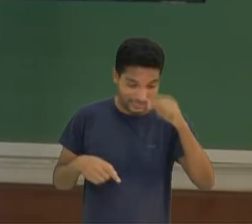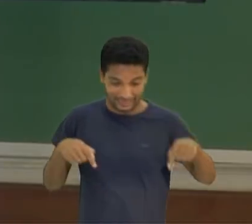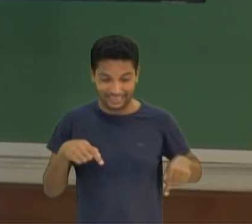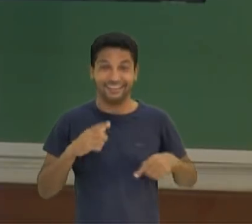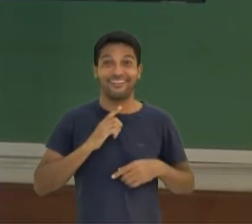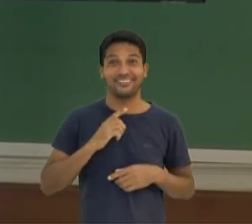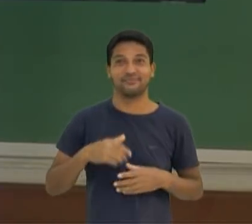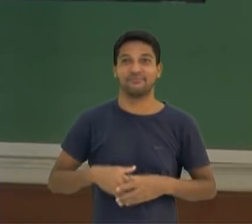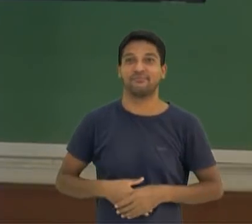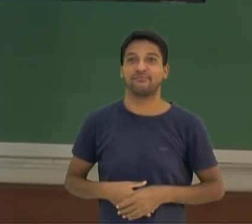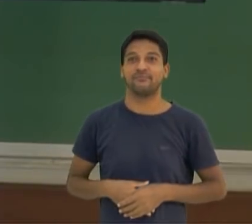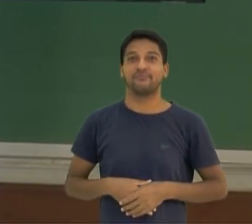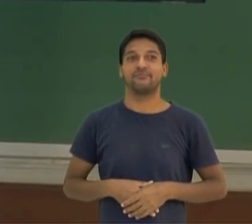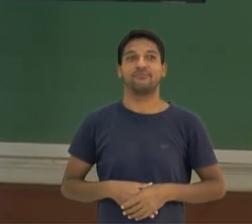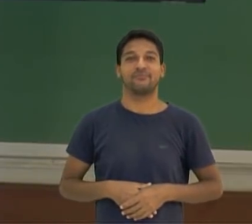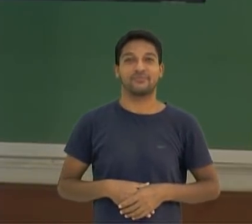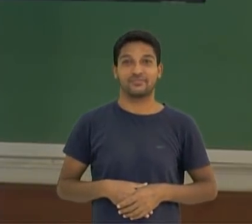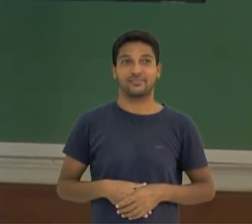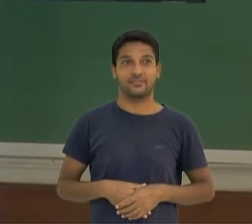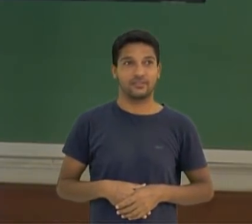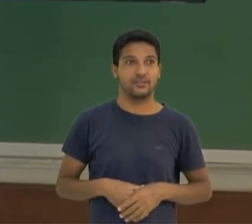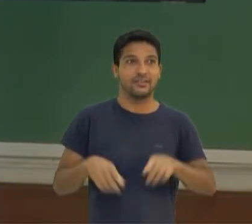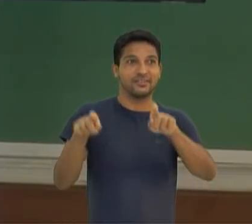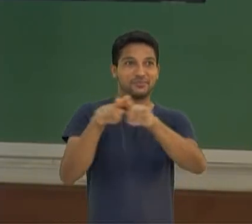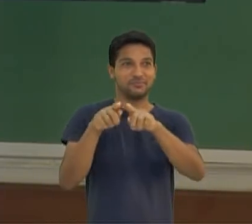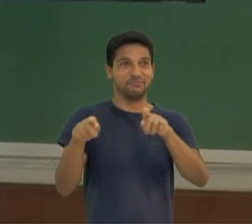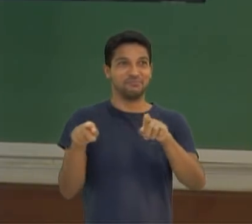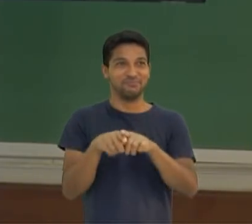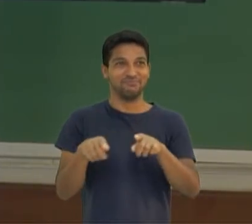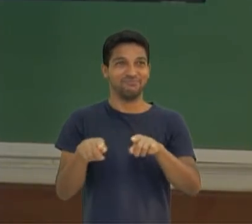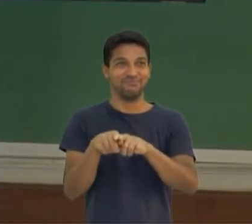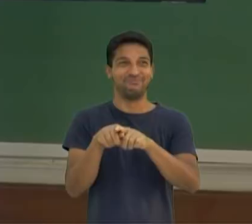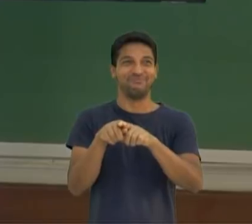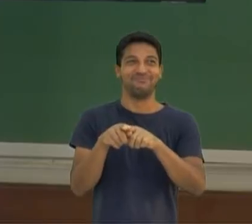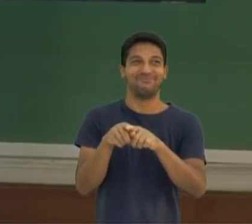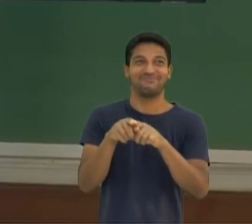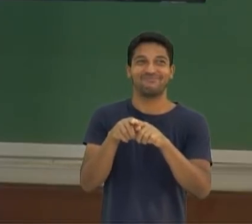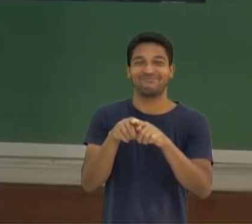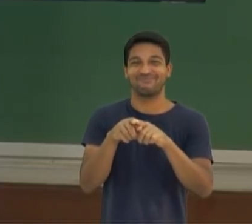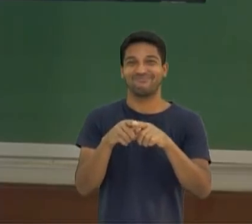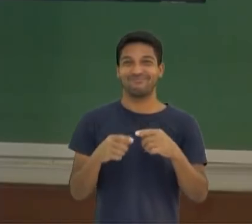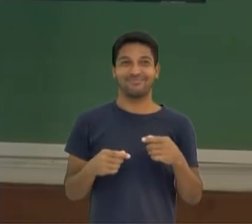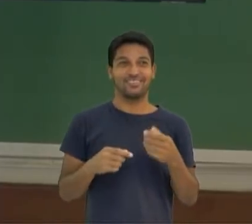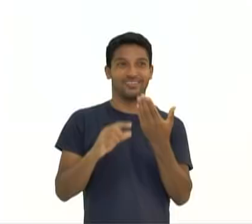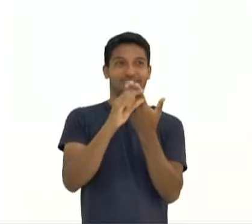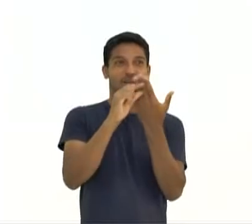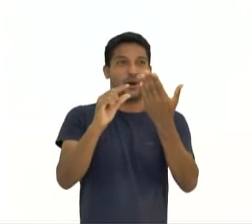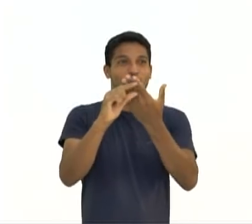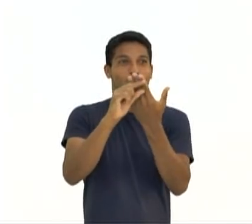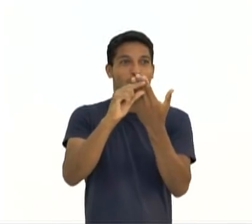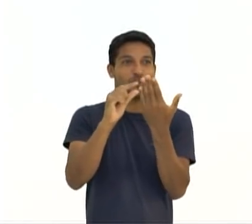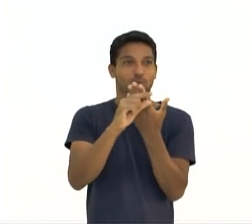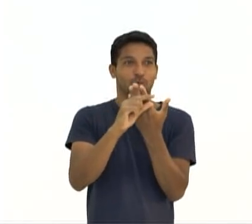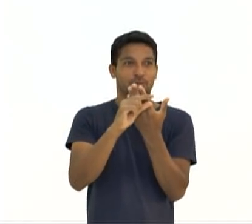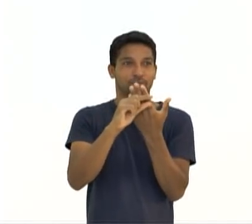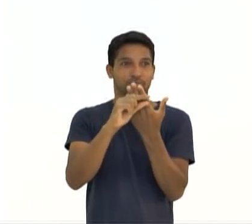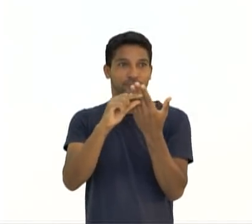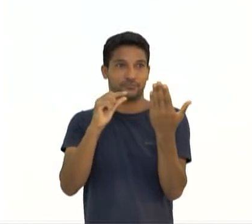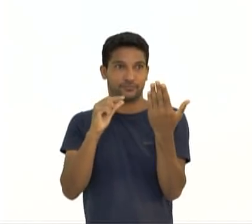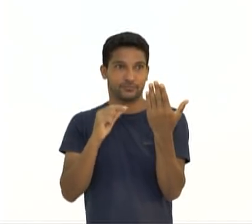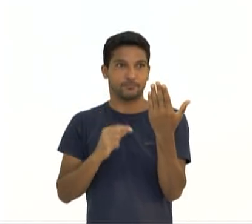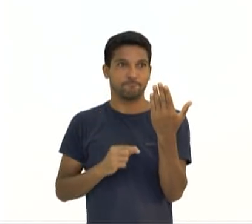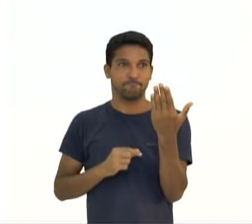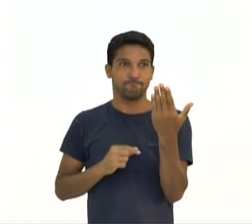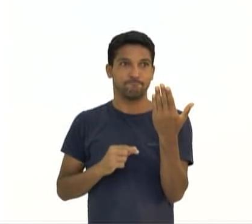então, né? O Wöhler também, galera, realizou outras sínteses. Então ele produziu metanol